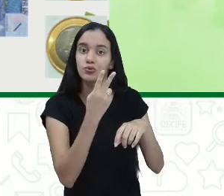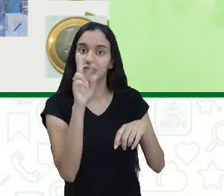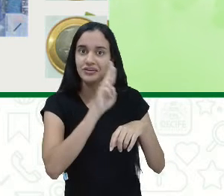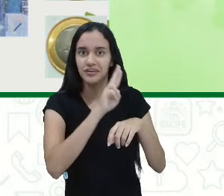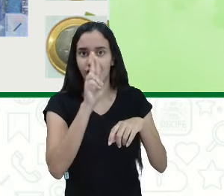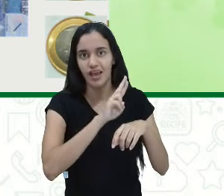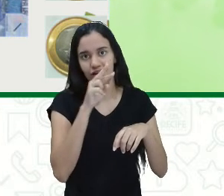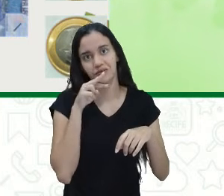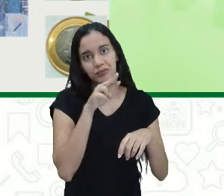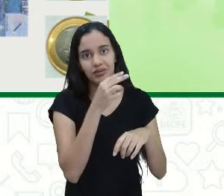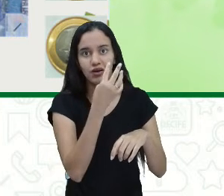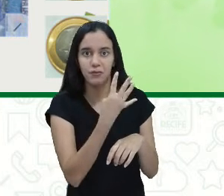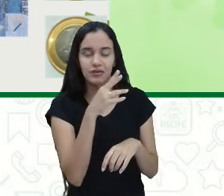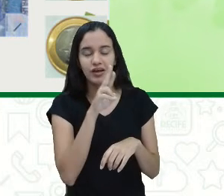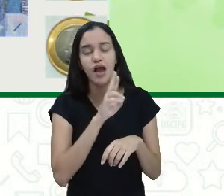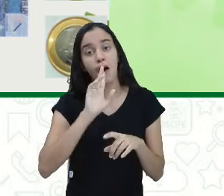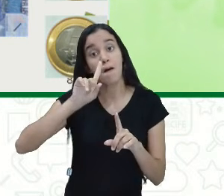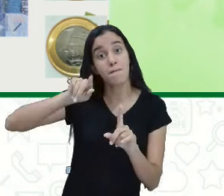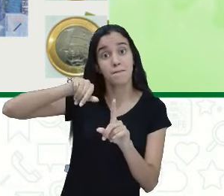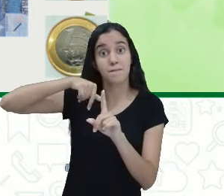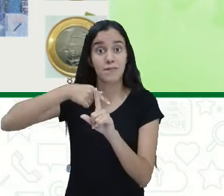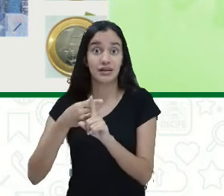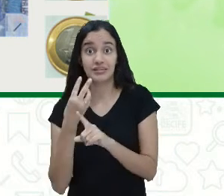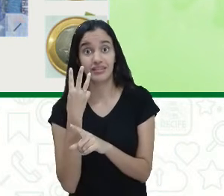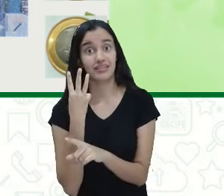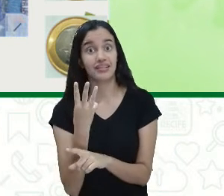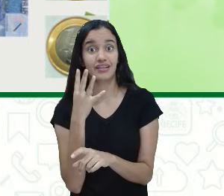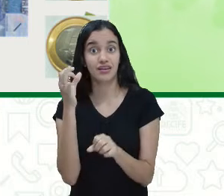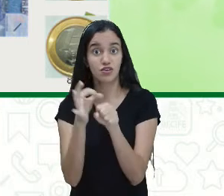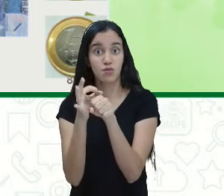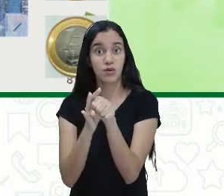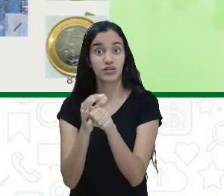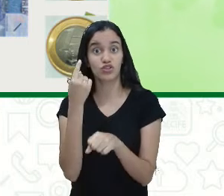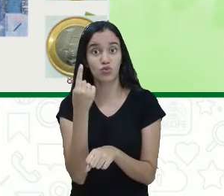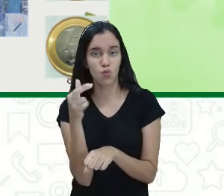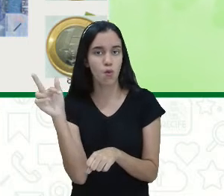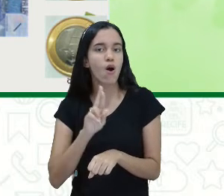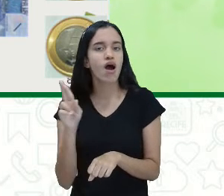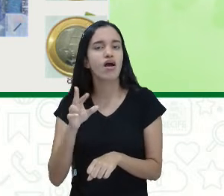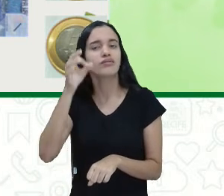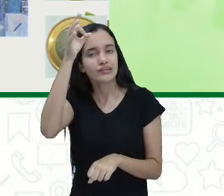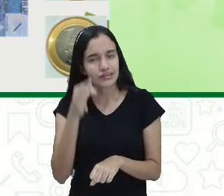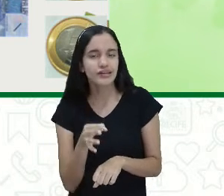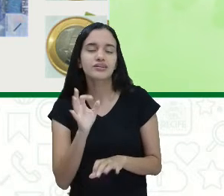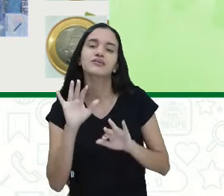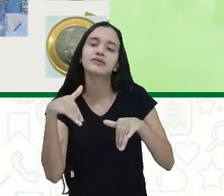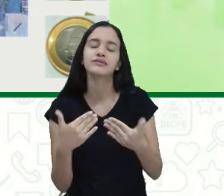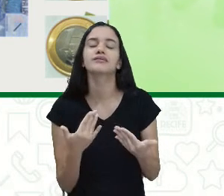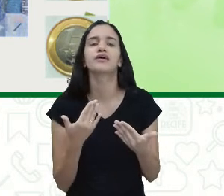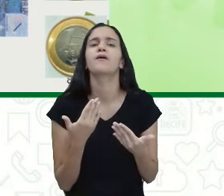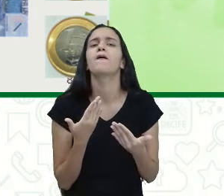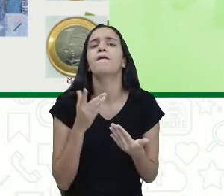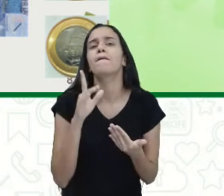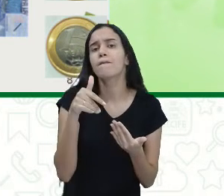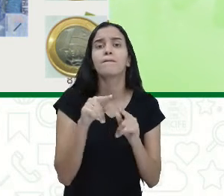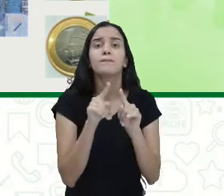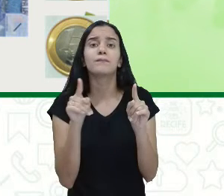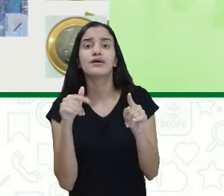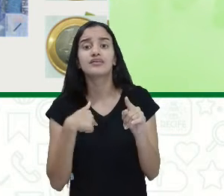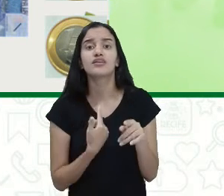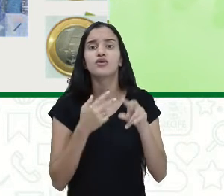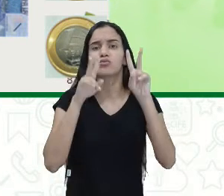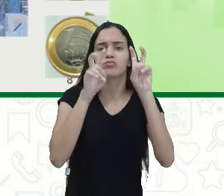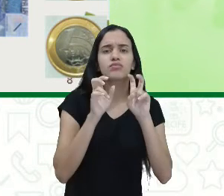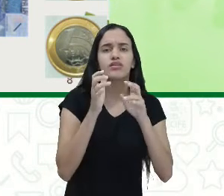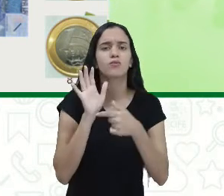R$ 4,00, mais 3 moedas de R$ 1,00, certo? Então, mas aí eu